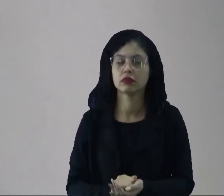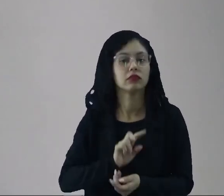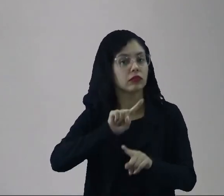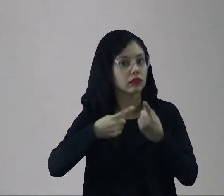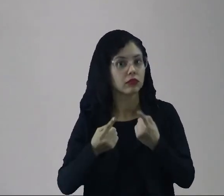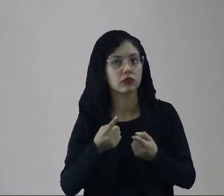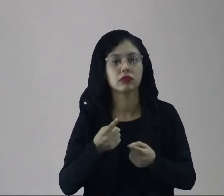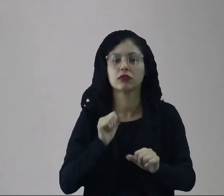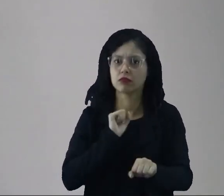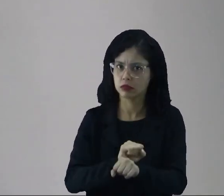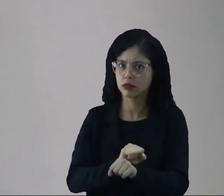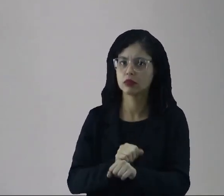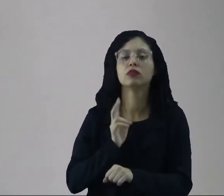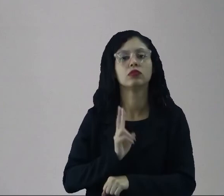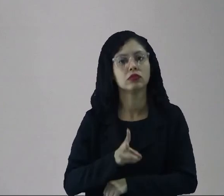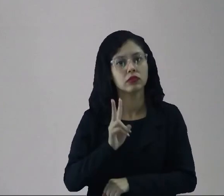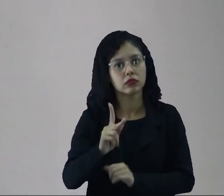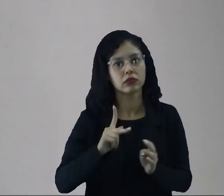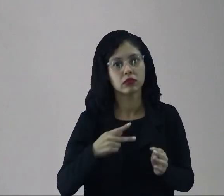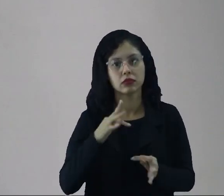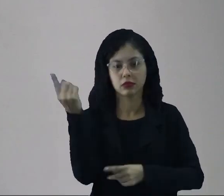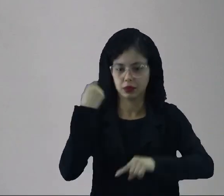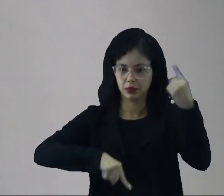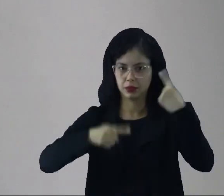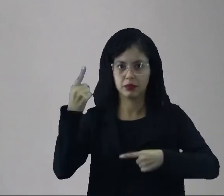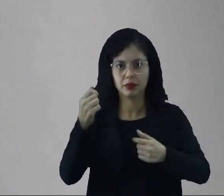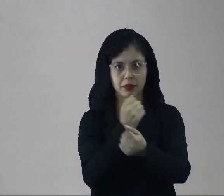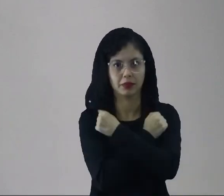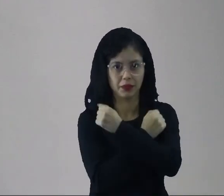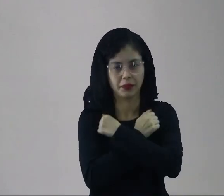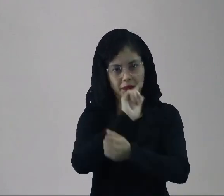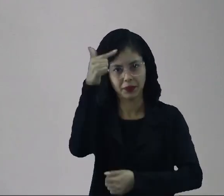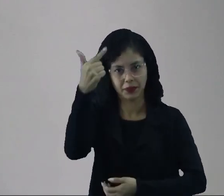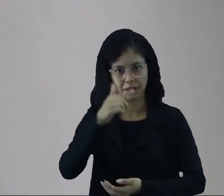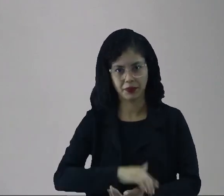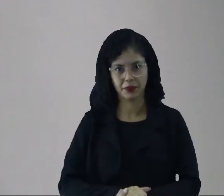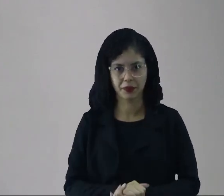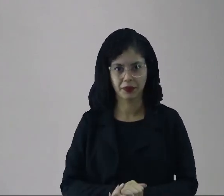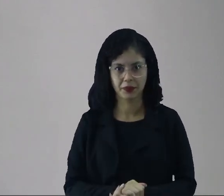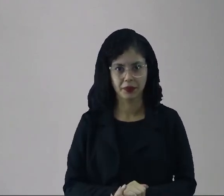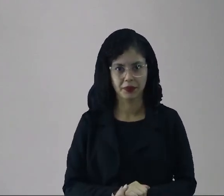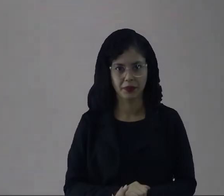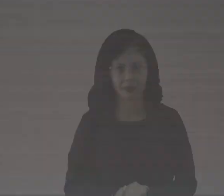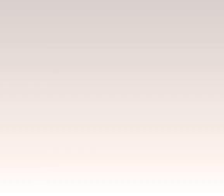vezes, mas não desista. Depende de tudo o seu sucesso. Um abraço e até a próxima.